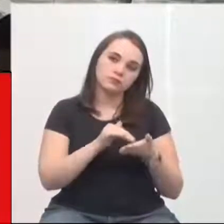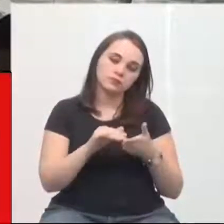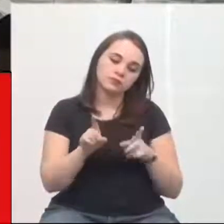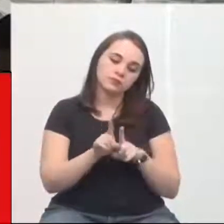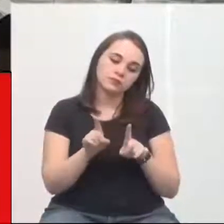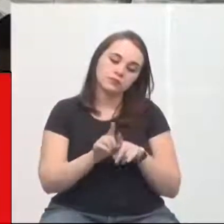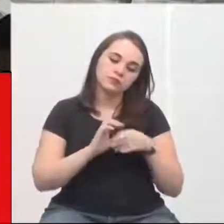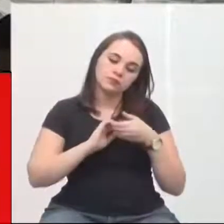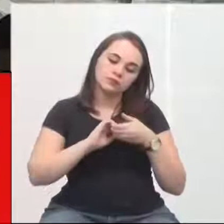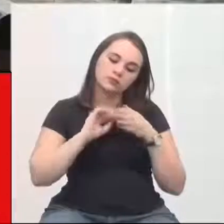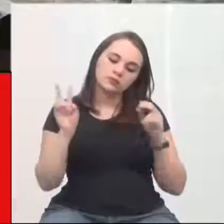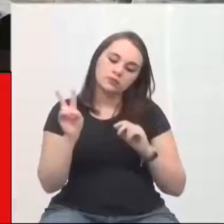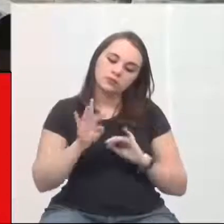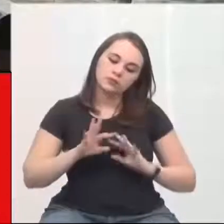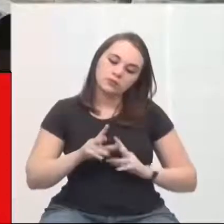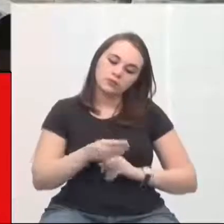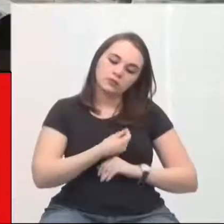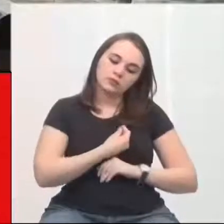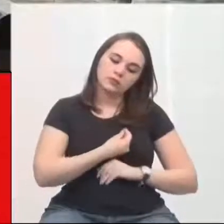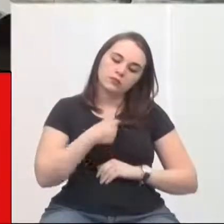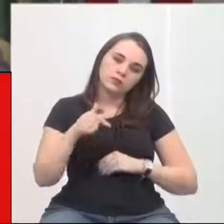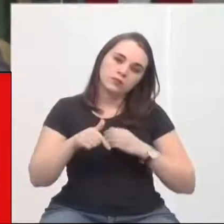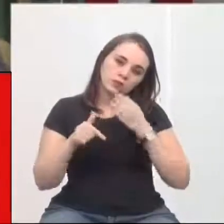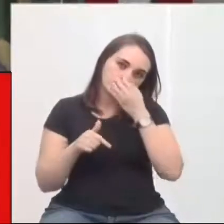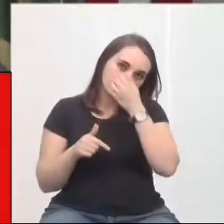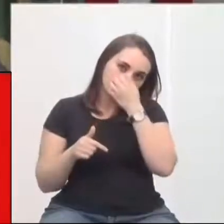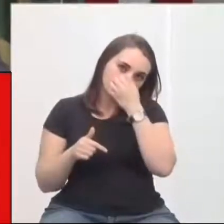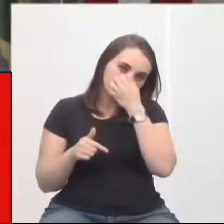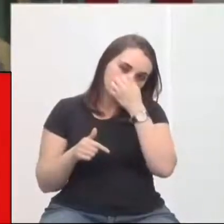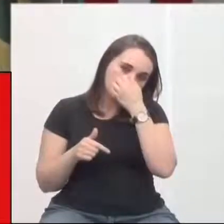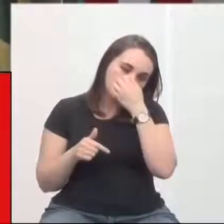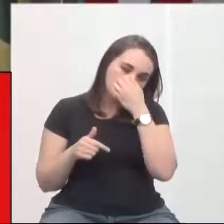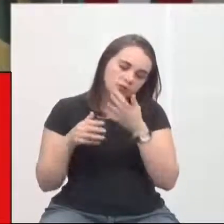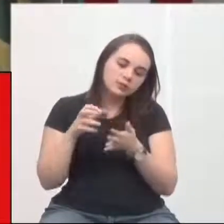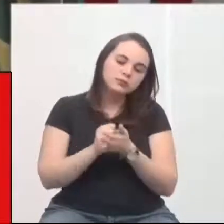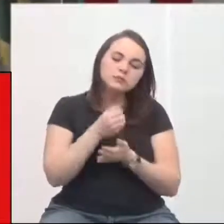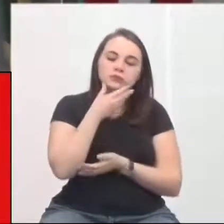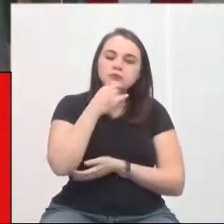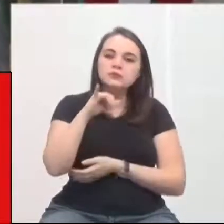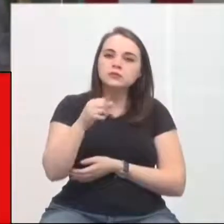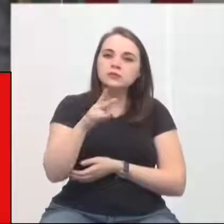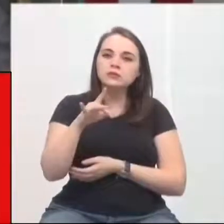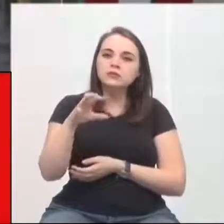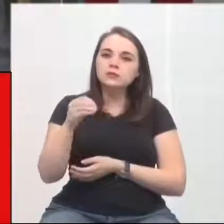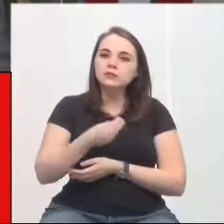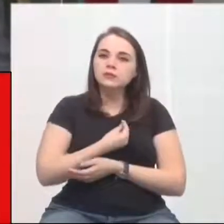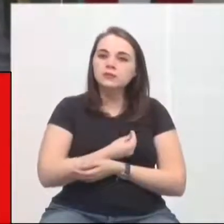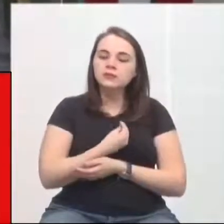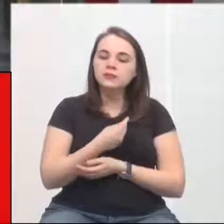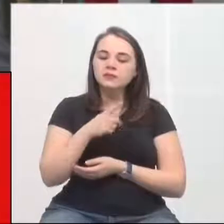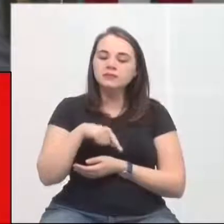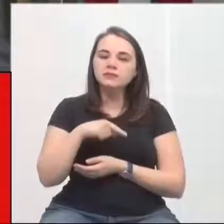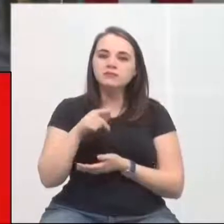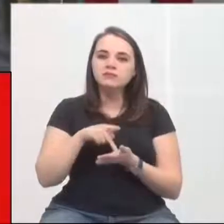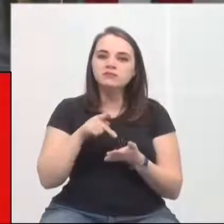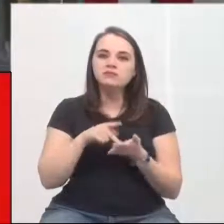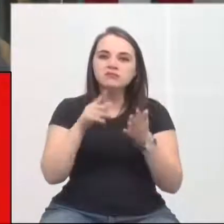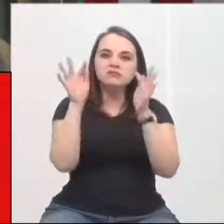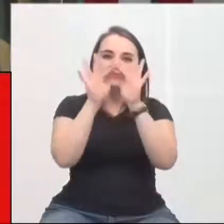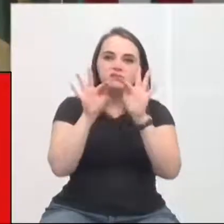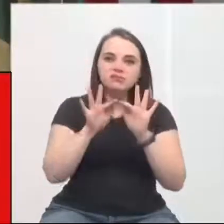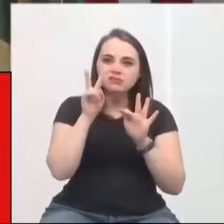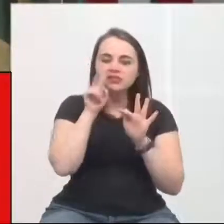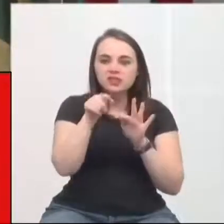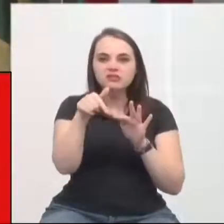vereadoras, vereadores, todos que aqui estão presentes. Registro do Júlio César, que está aqui conosco. Uma alegria recebê-lo nessa casa, também não